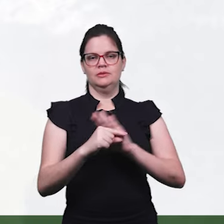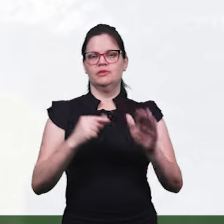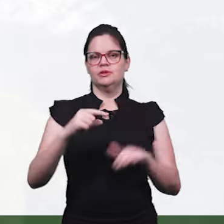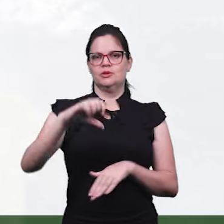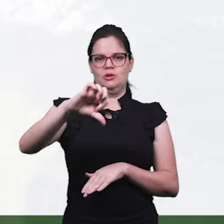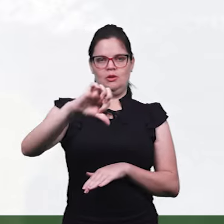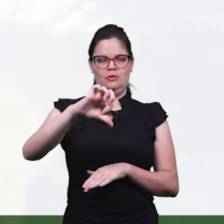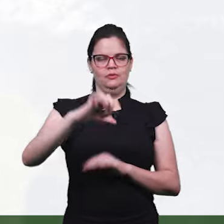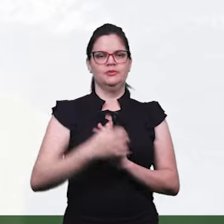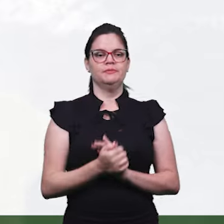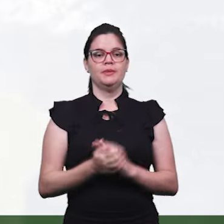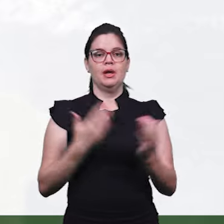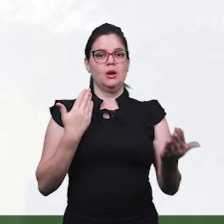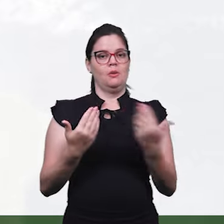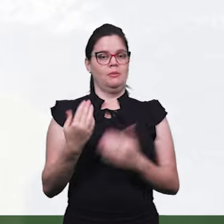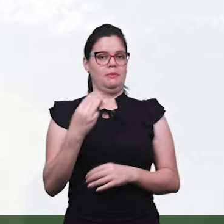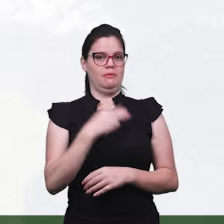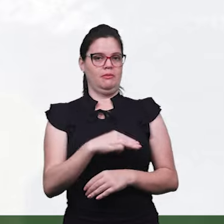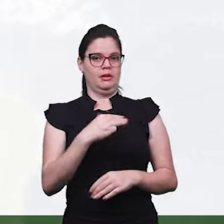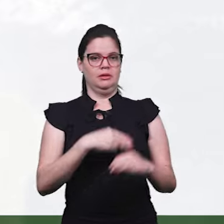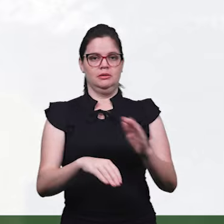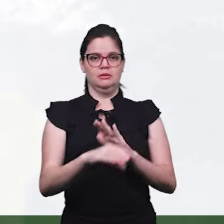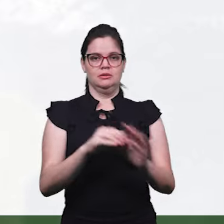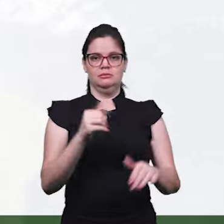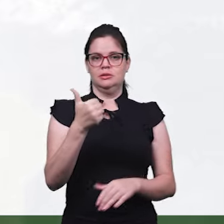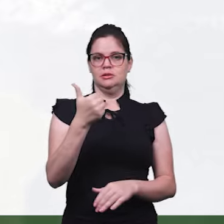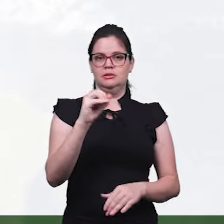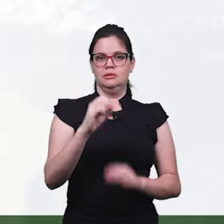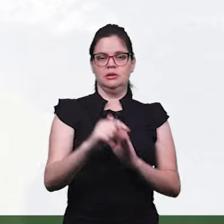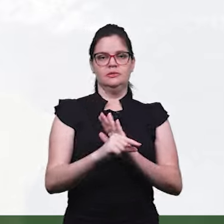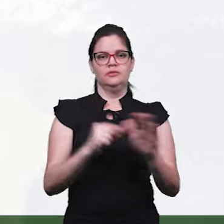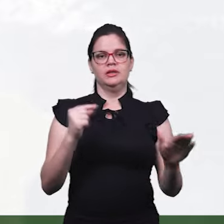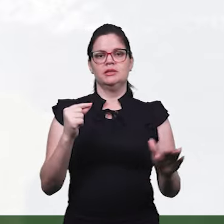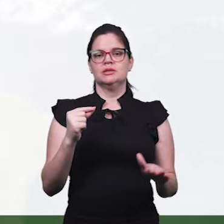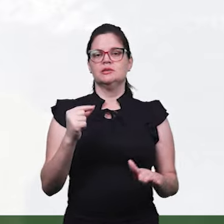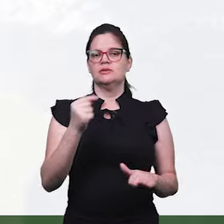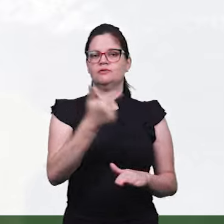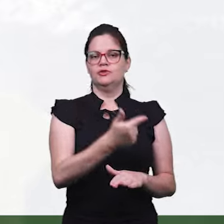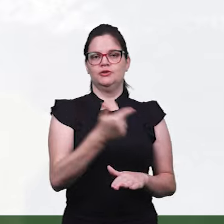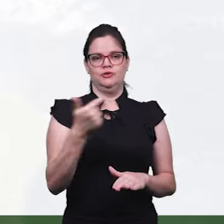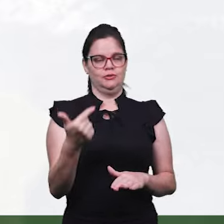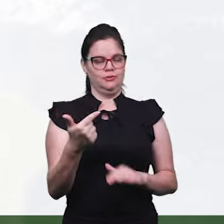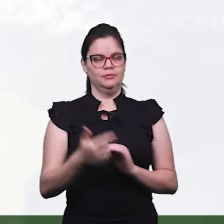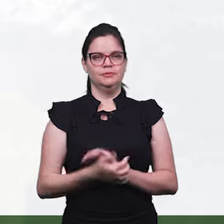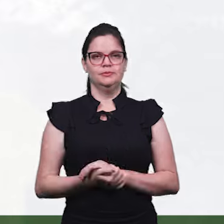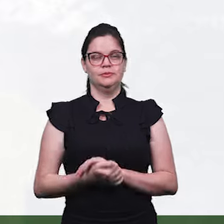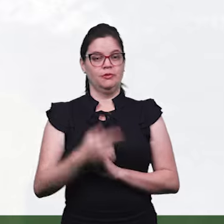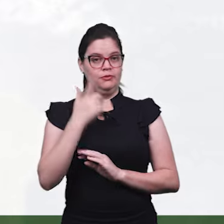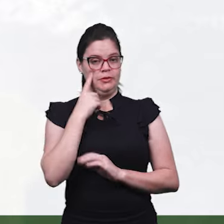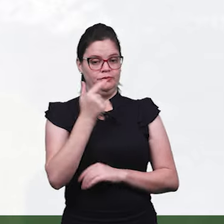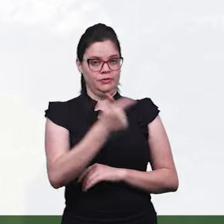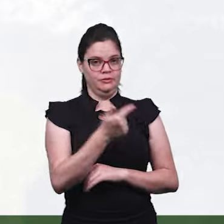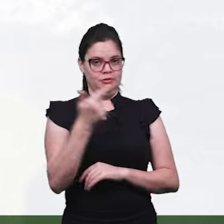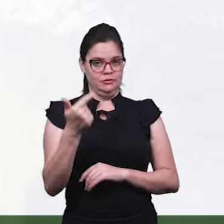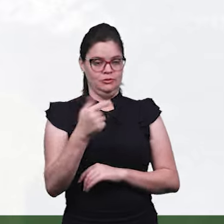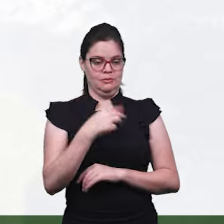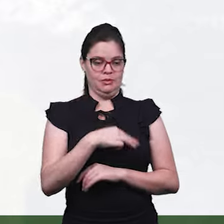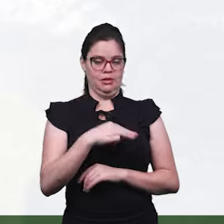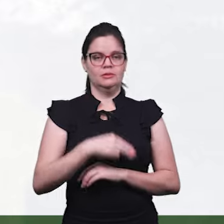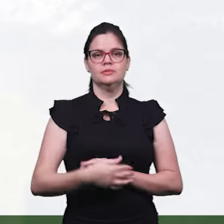9a, comparado com Mateus capítulo 10, versículo 22, agora é versículo